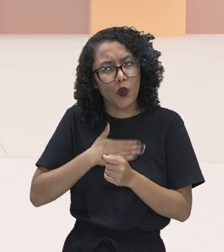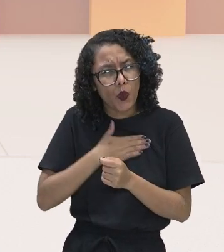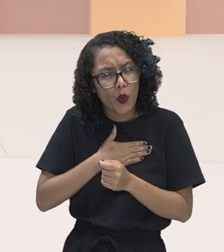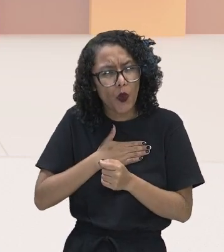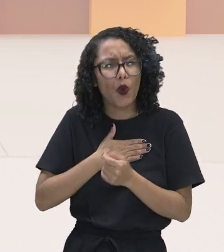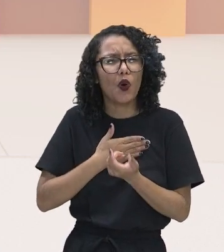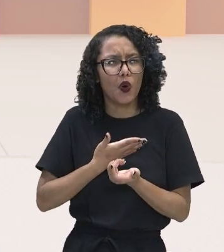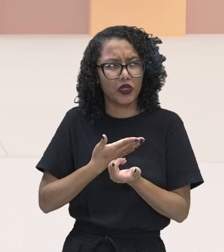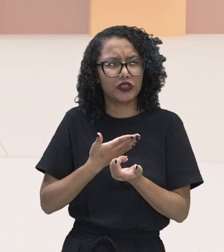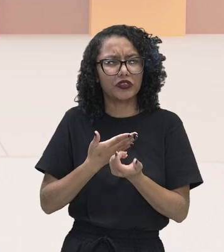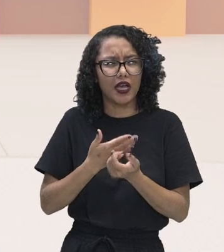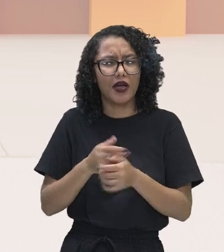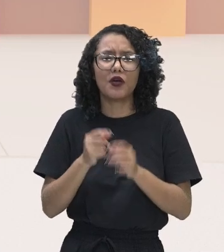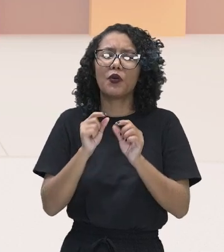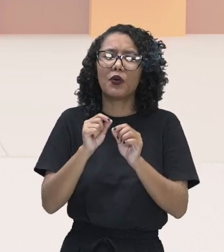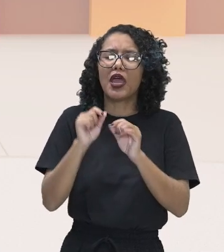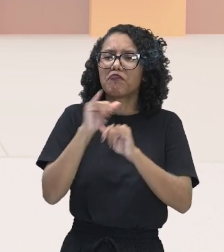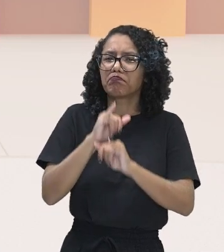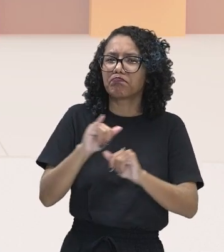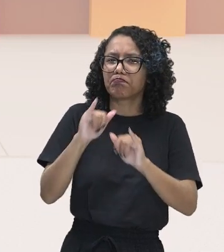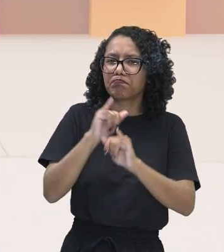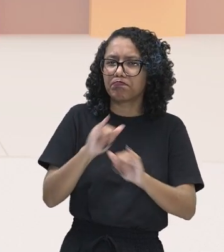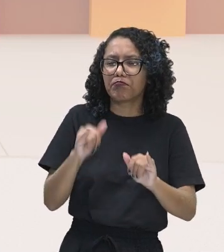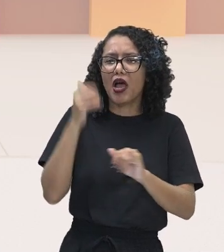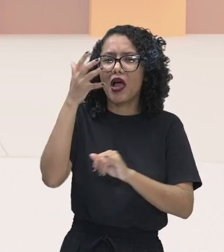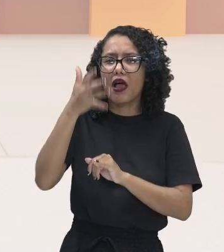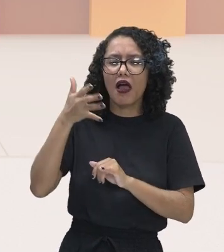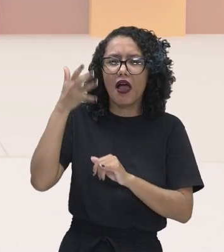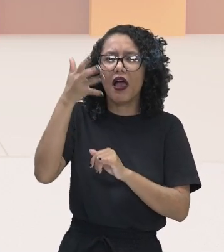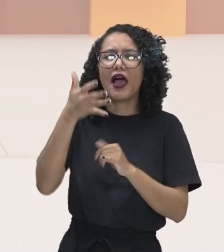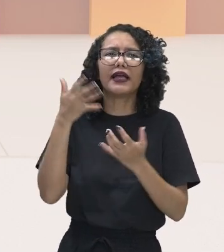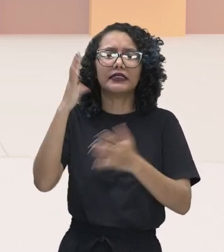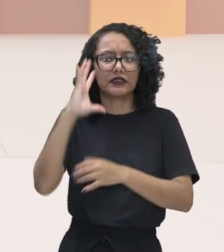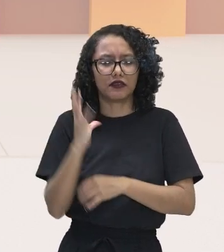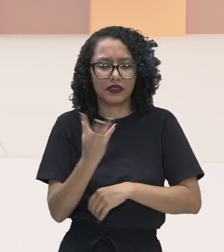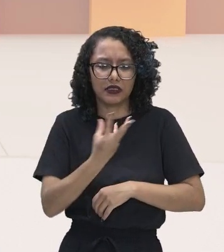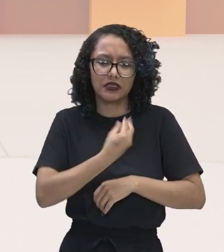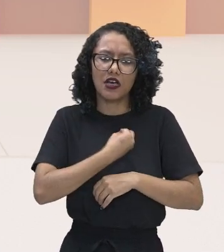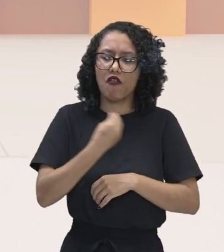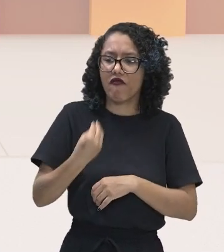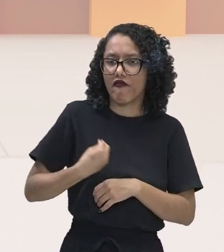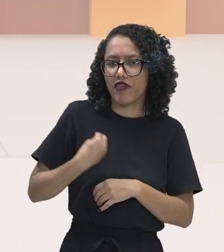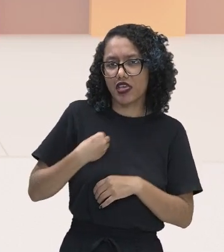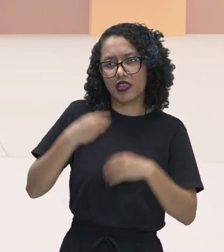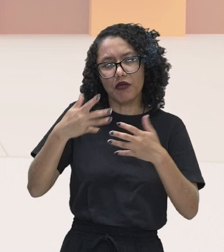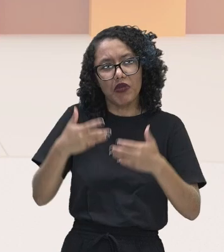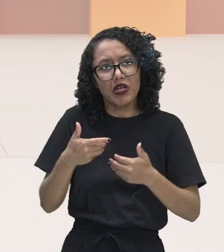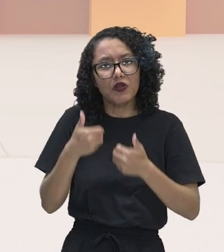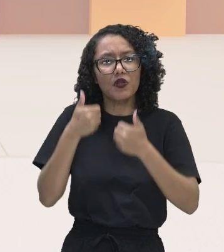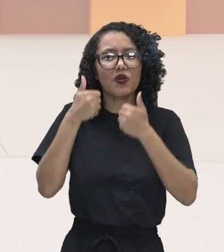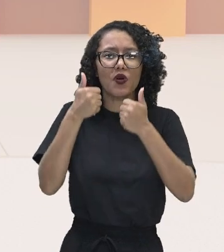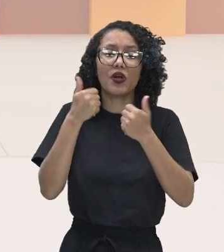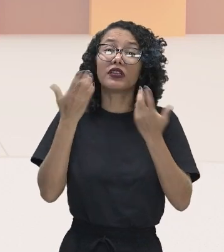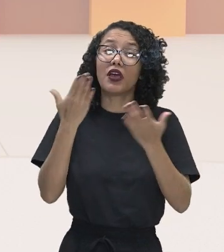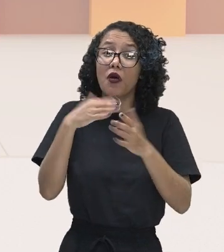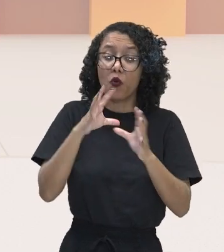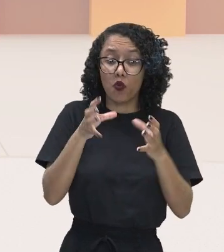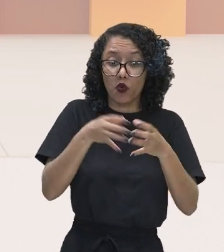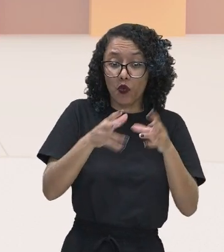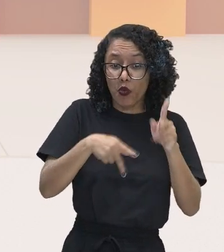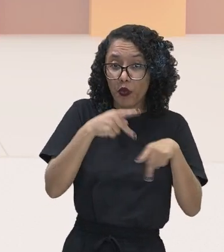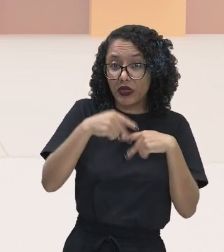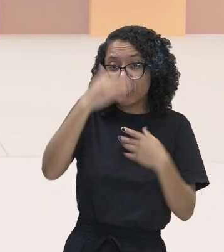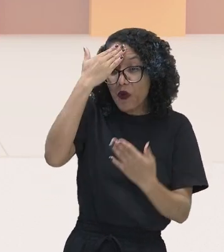de salvação, da criação de uma comunidade com melhores condições de vida, então a gente considera essa revolta